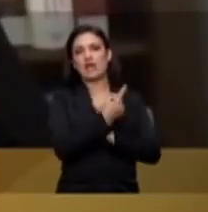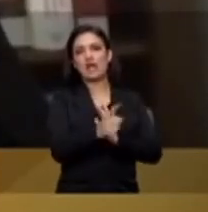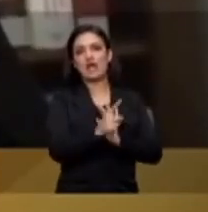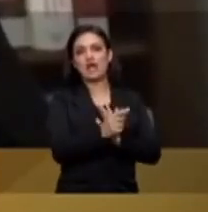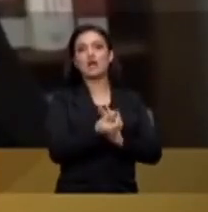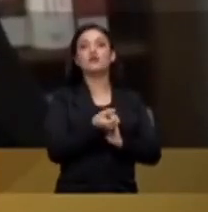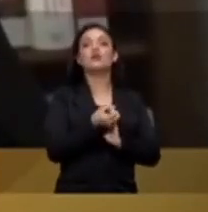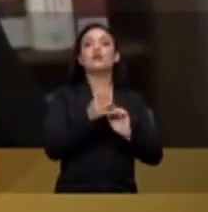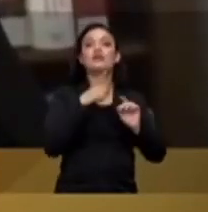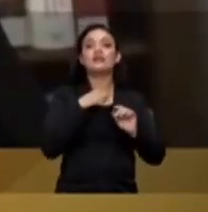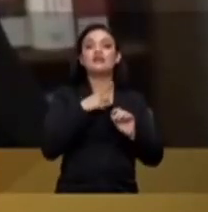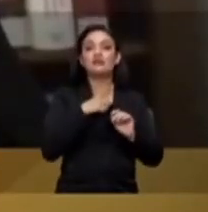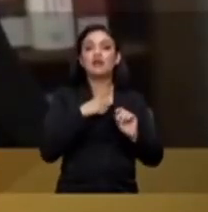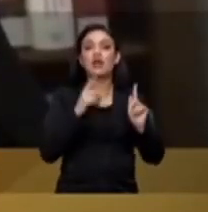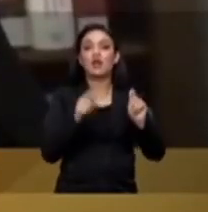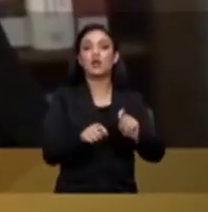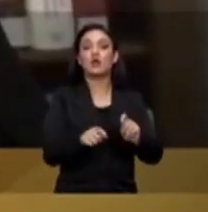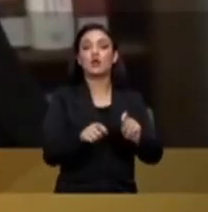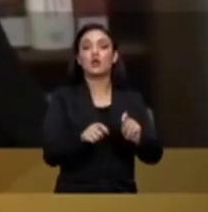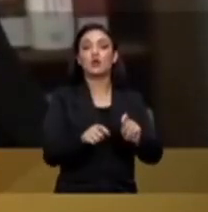tem jurisdição preventa.